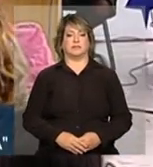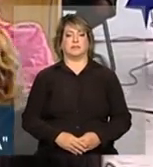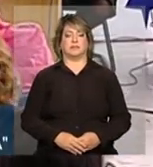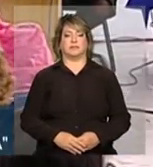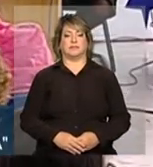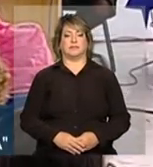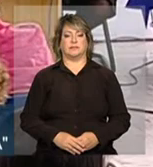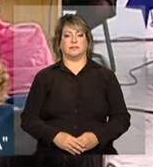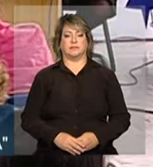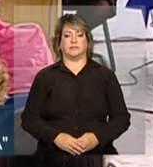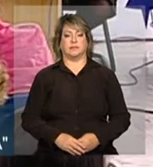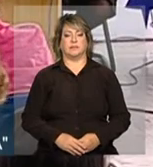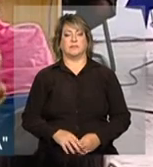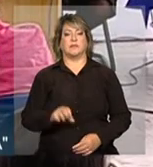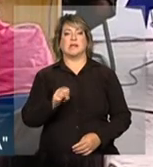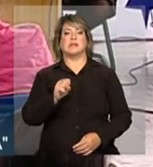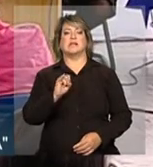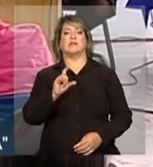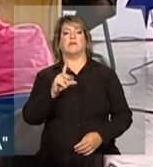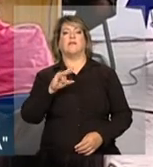A Silvia Camurça está aí?